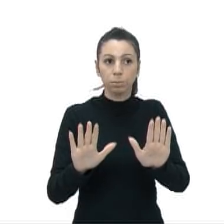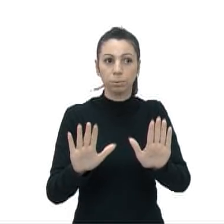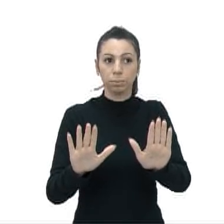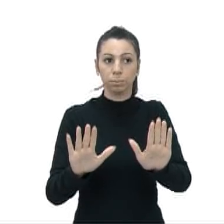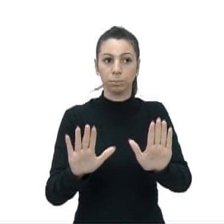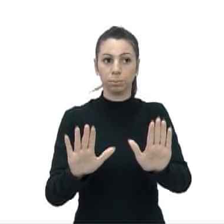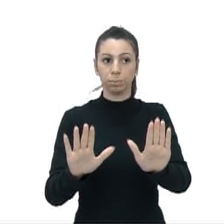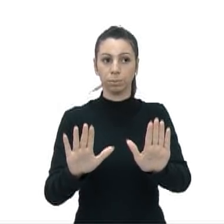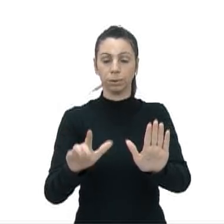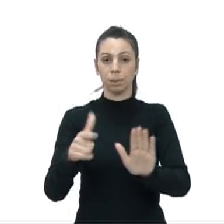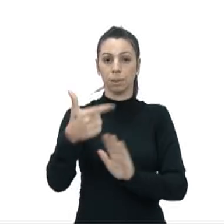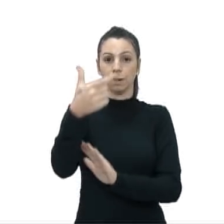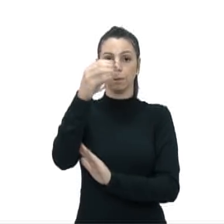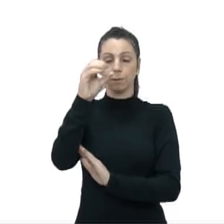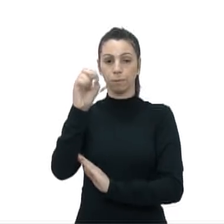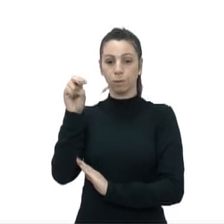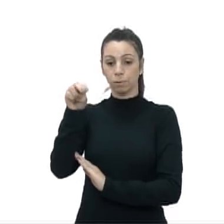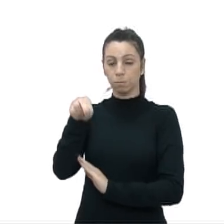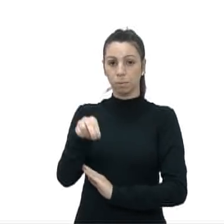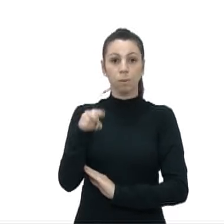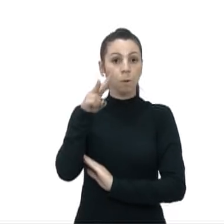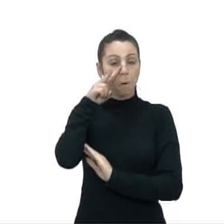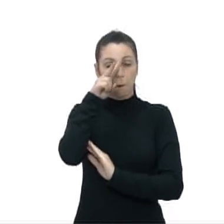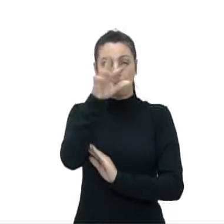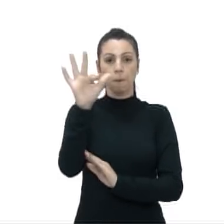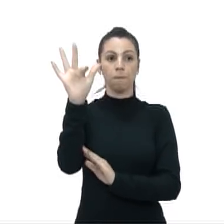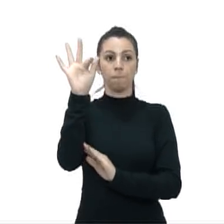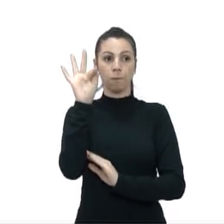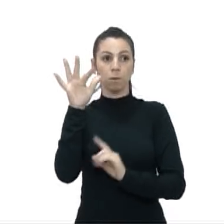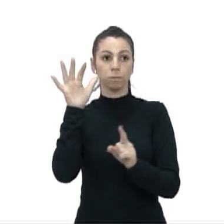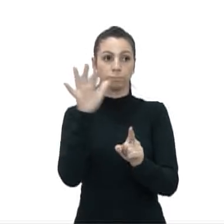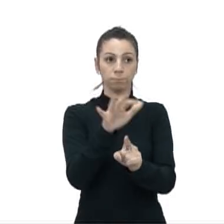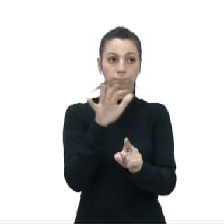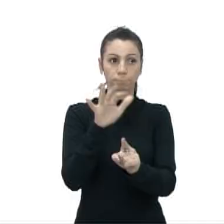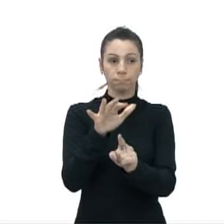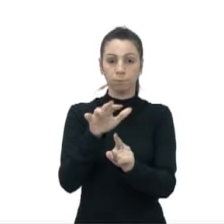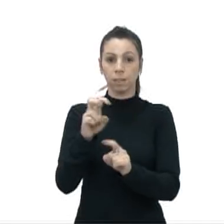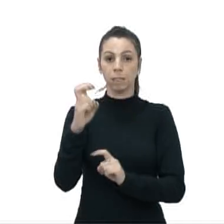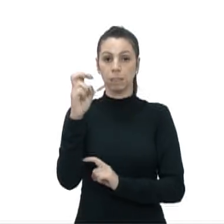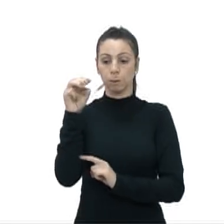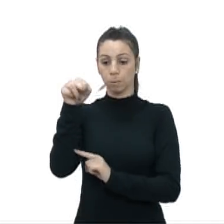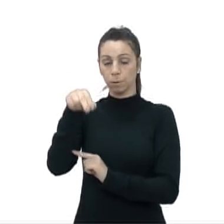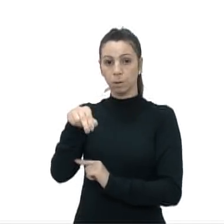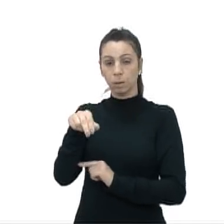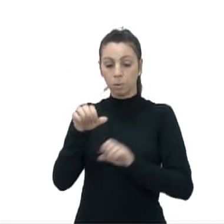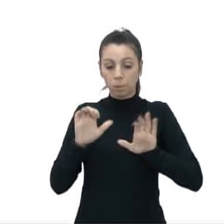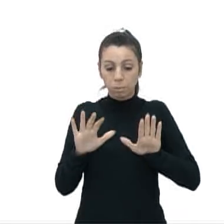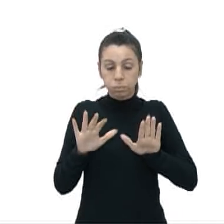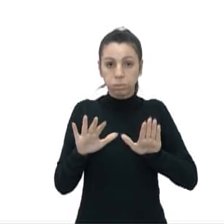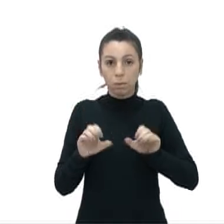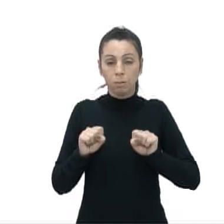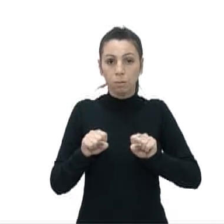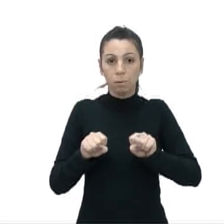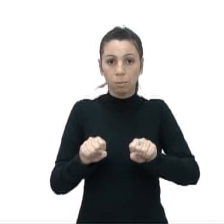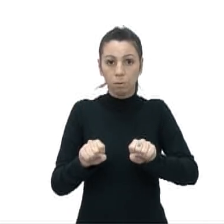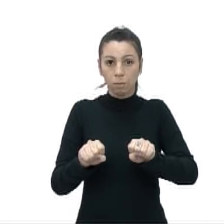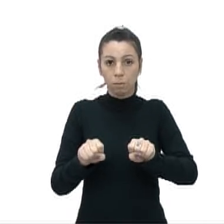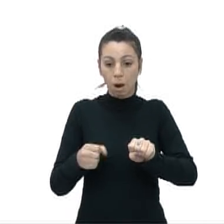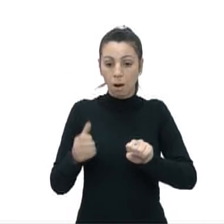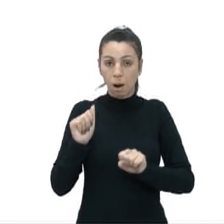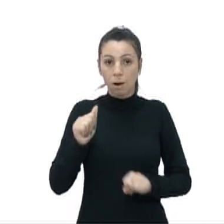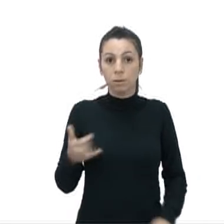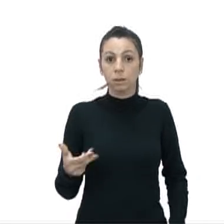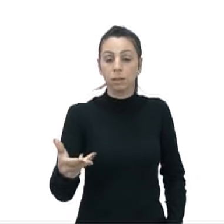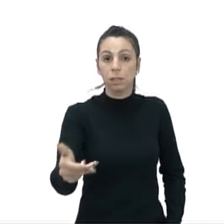5 newtons está contra o movimento e atua sobre o carrinho. A aceleração do movimento desse carrinho é igual